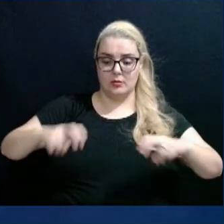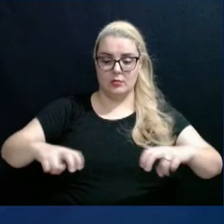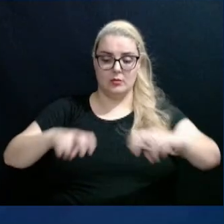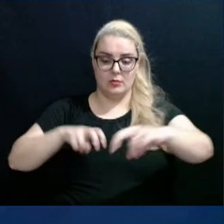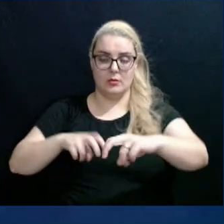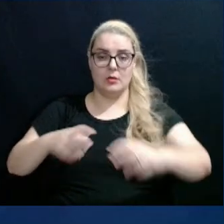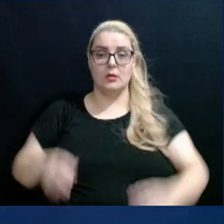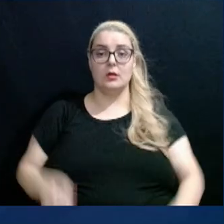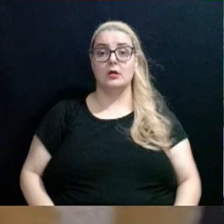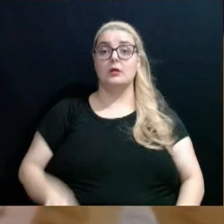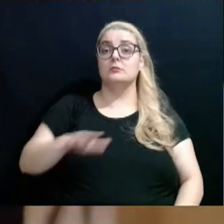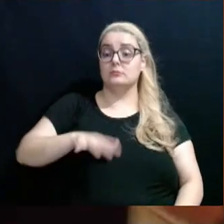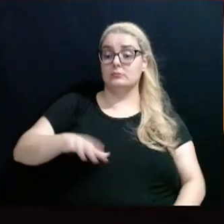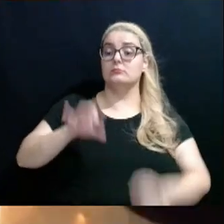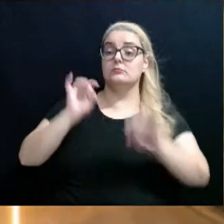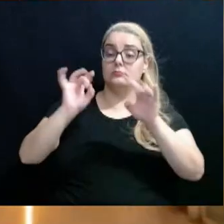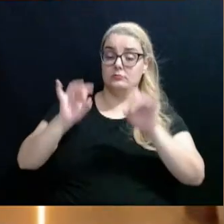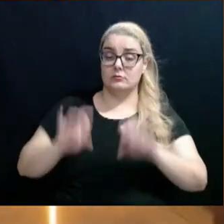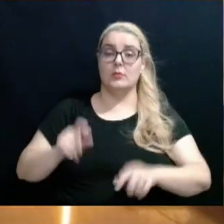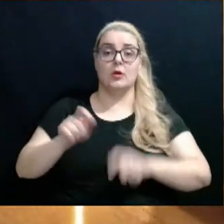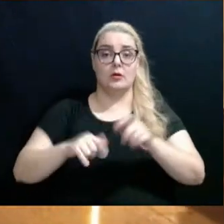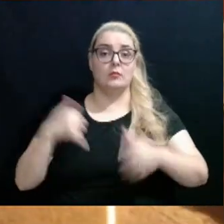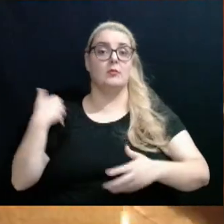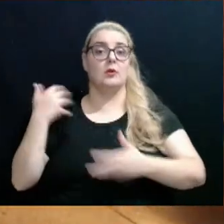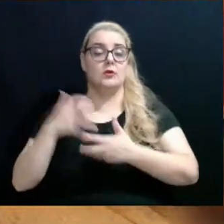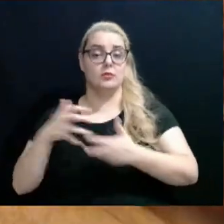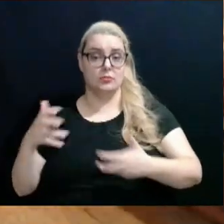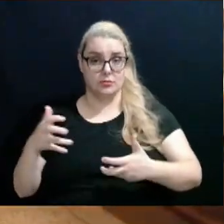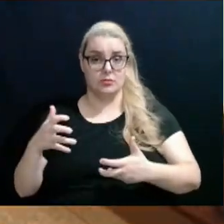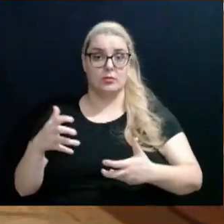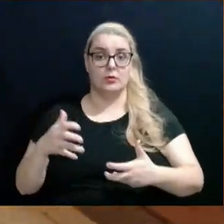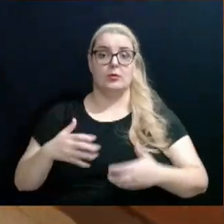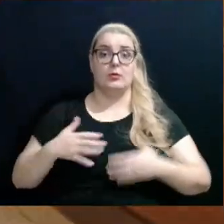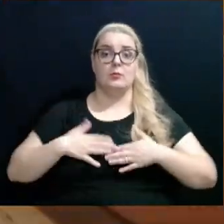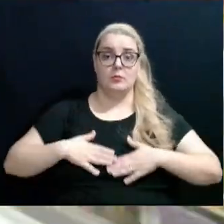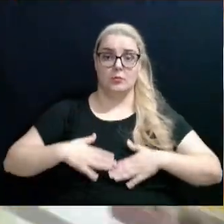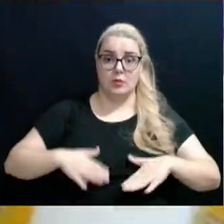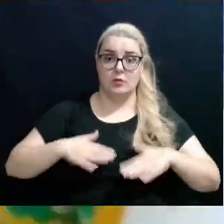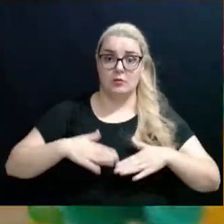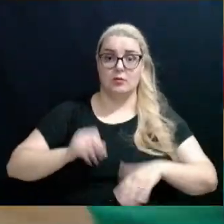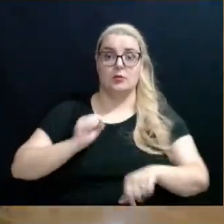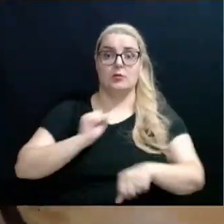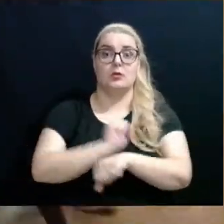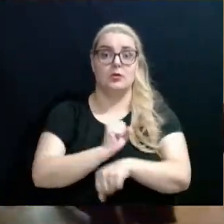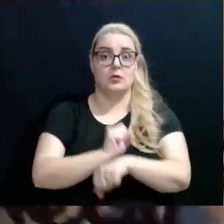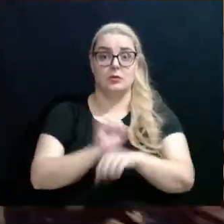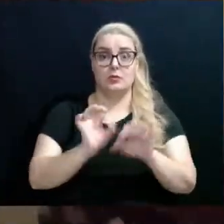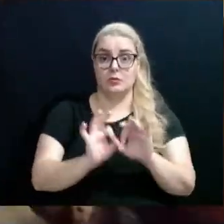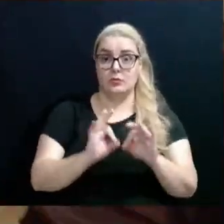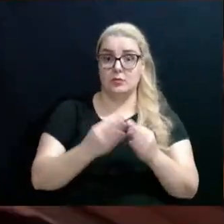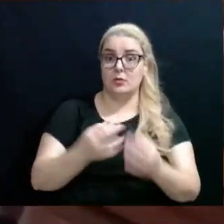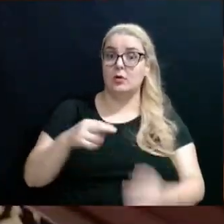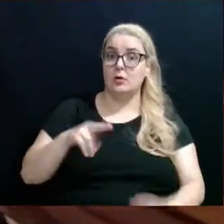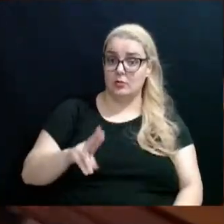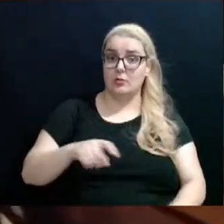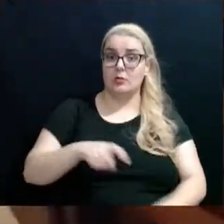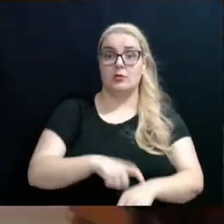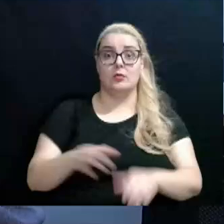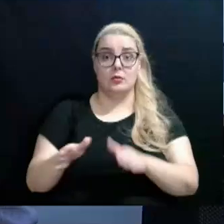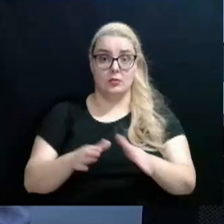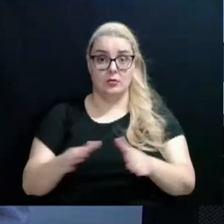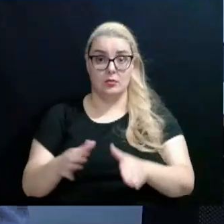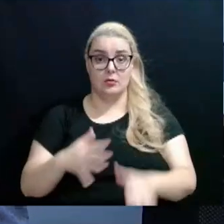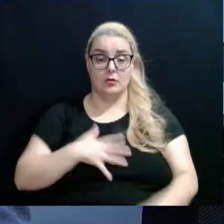destinadas exclusivamente a pessoas idosas para descanso, aguardo de familiares ou em situações de